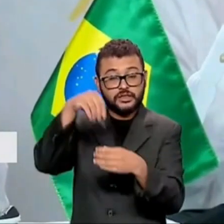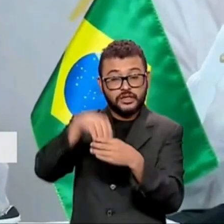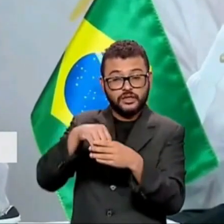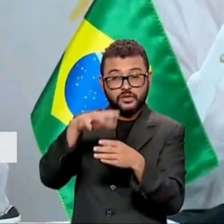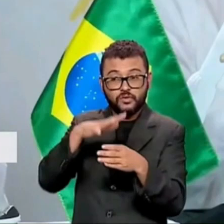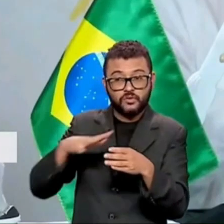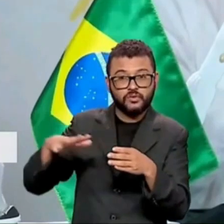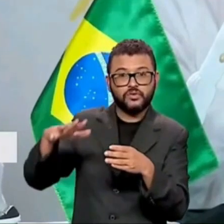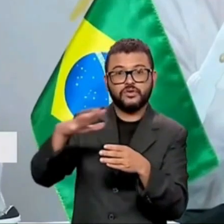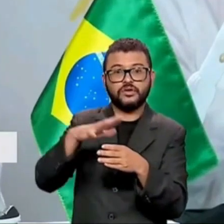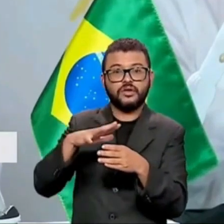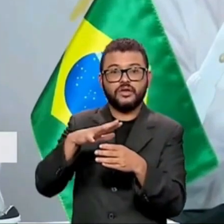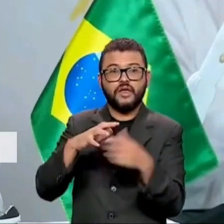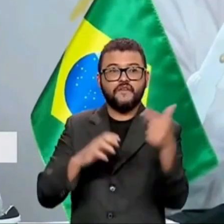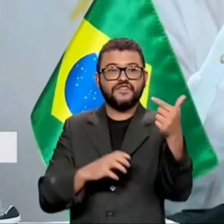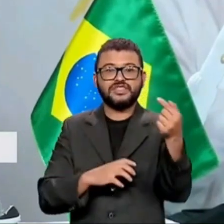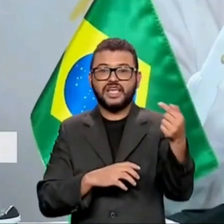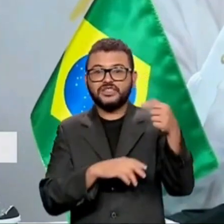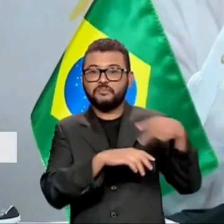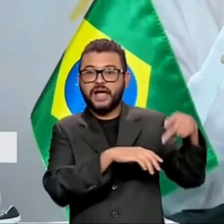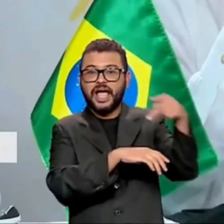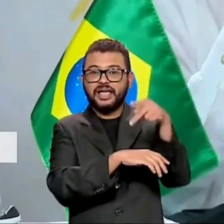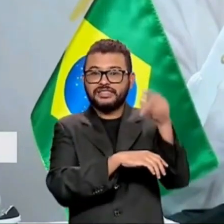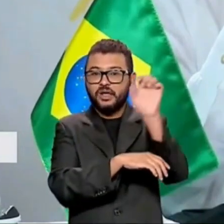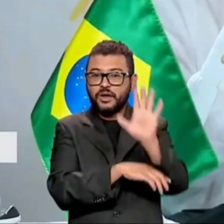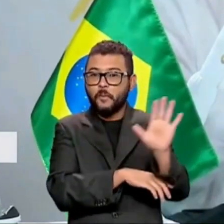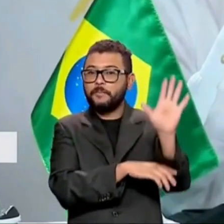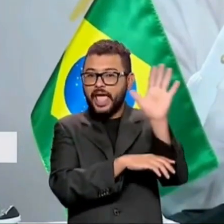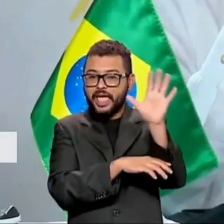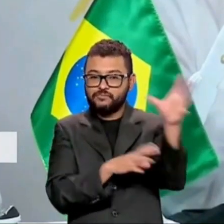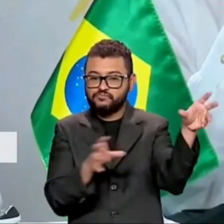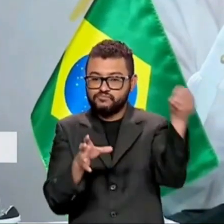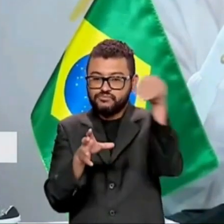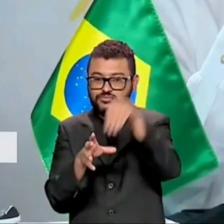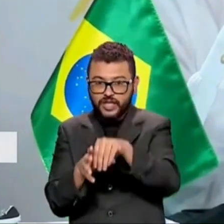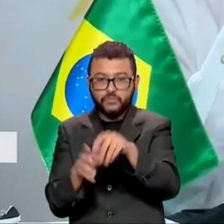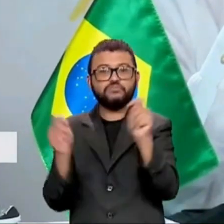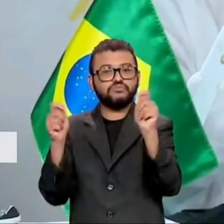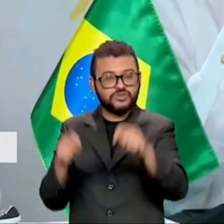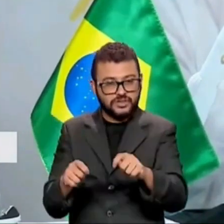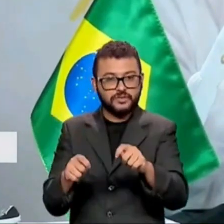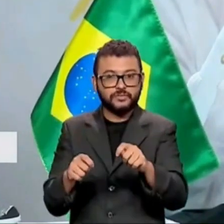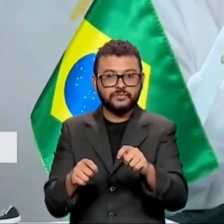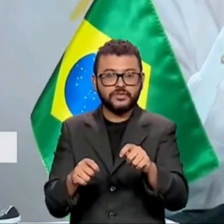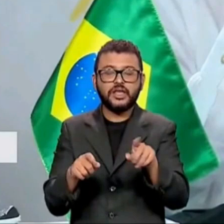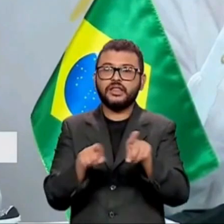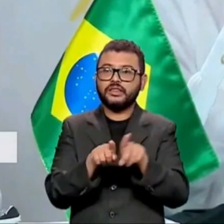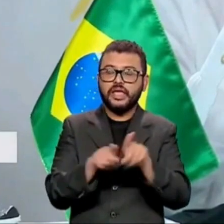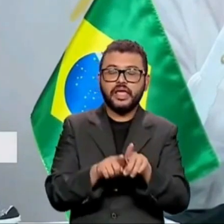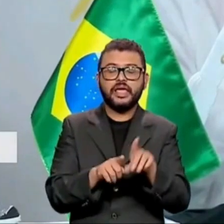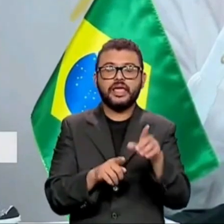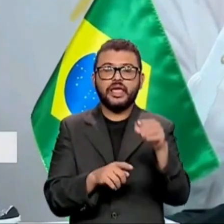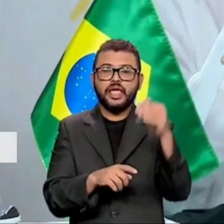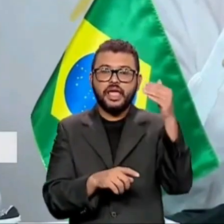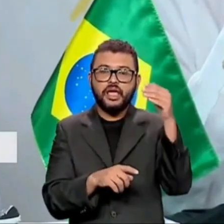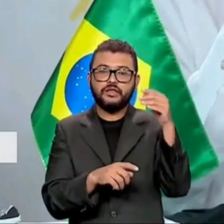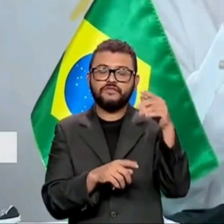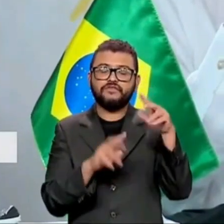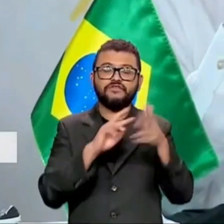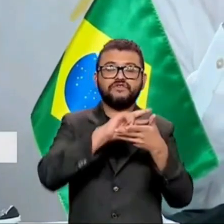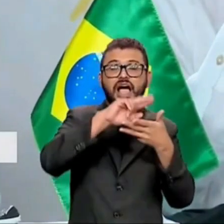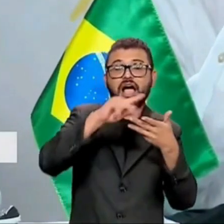caberiam todos os 27 países da União Europeia, mas Reino Unido, Noruega,